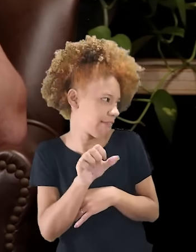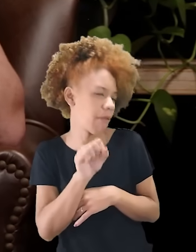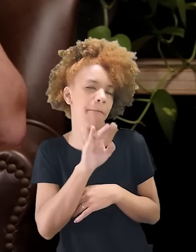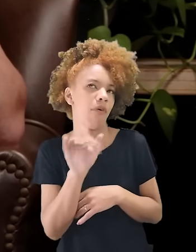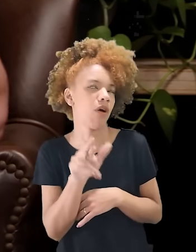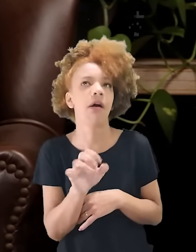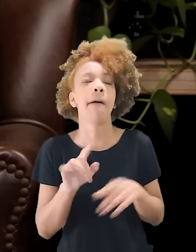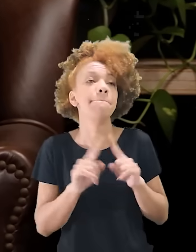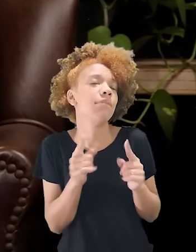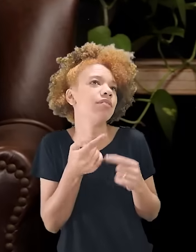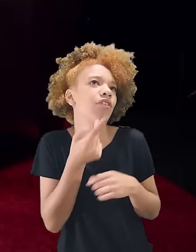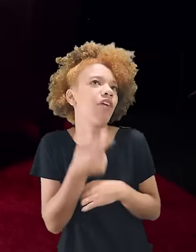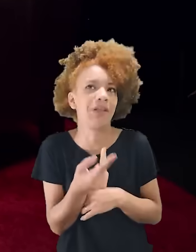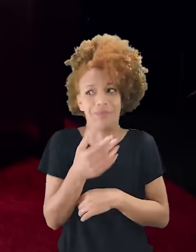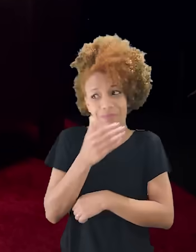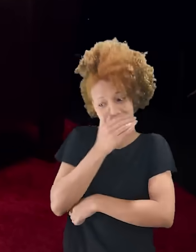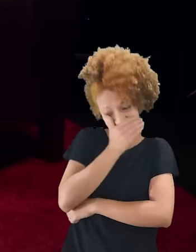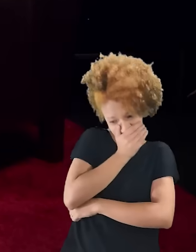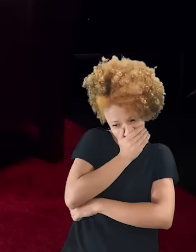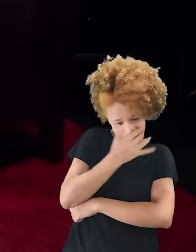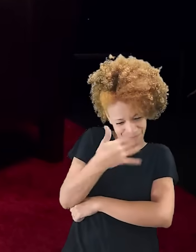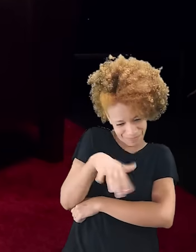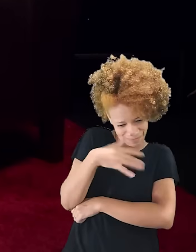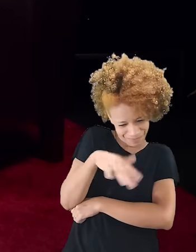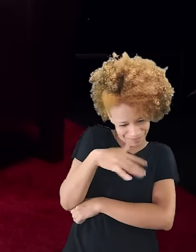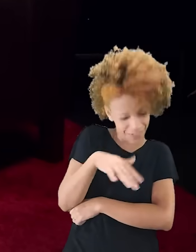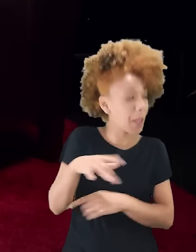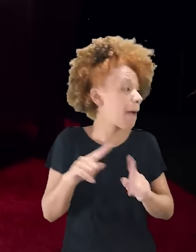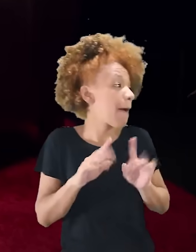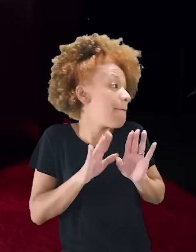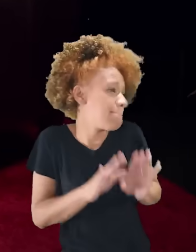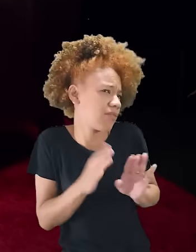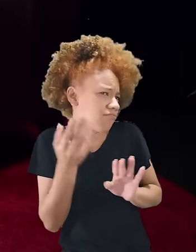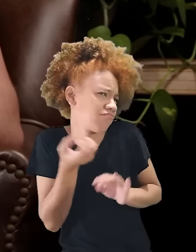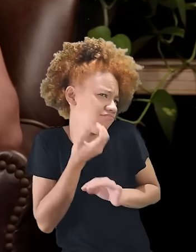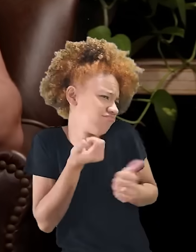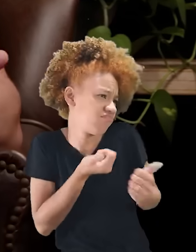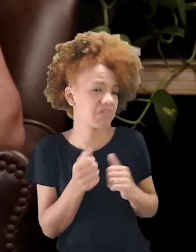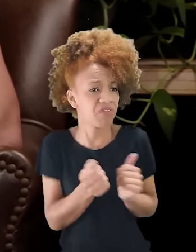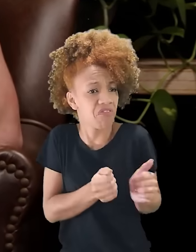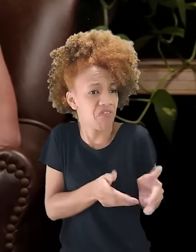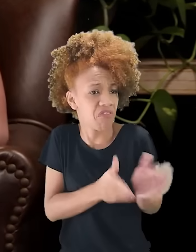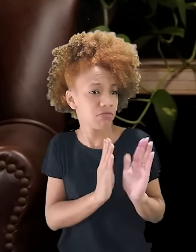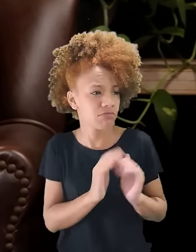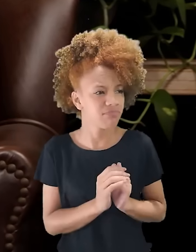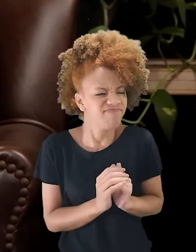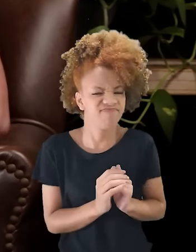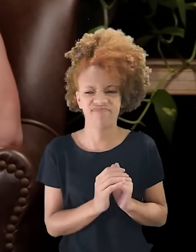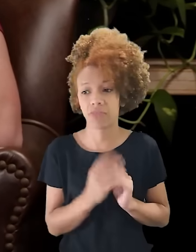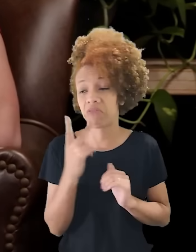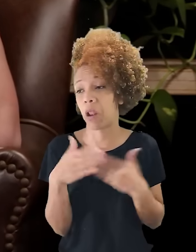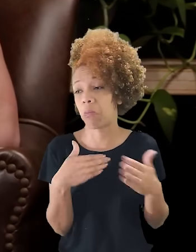falei muito assim no sentido de foi B mas foi de boa porque ela falou quase como se fosse assim eu tô cagando para isso fo isso que ela quis